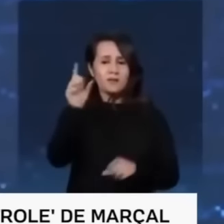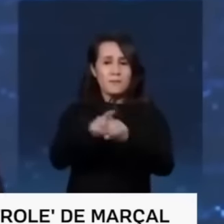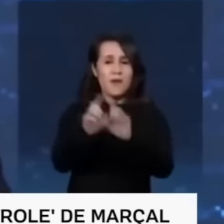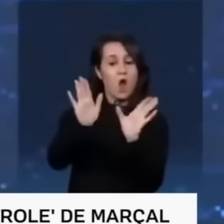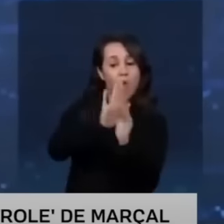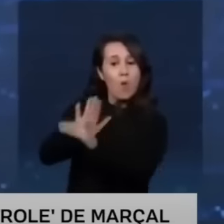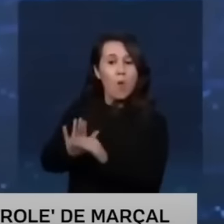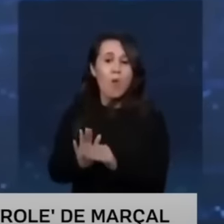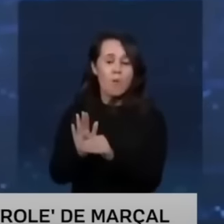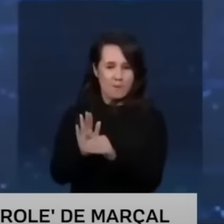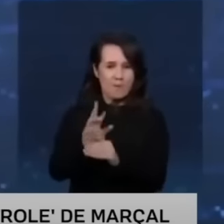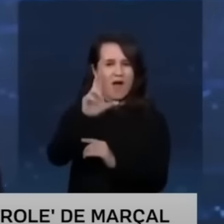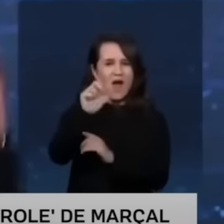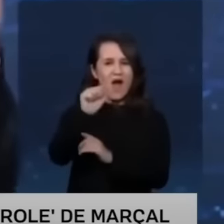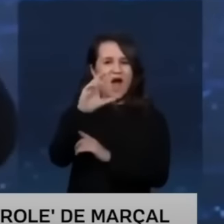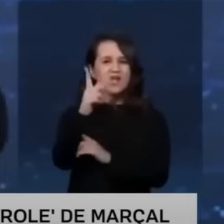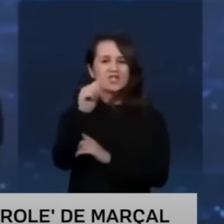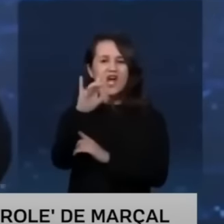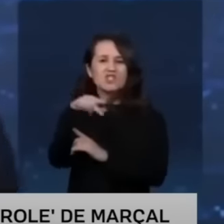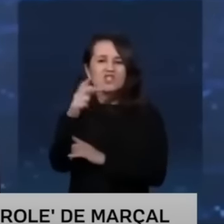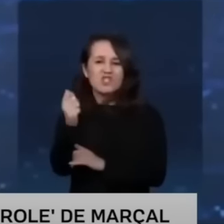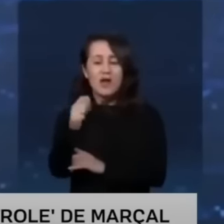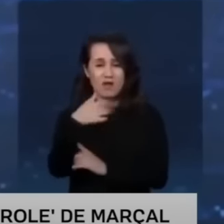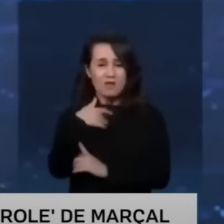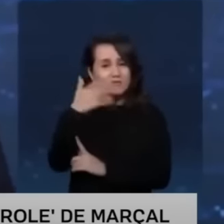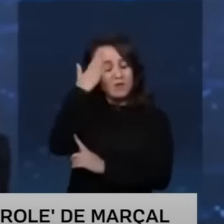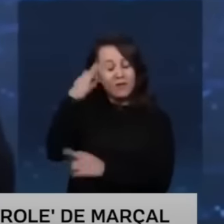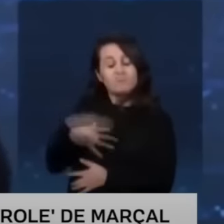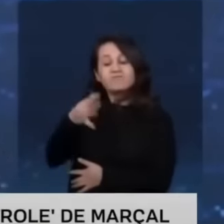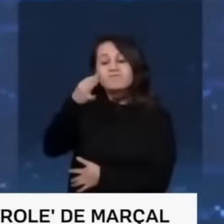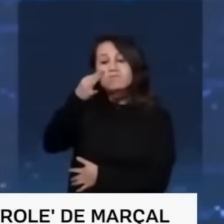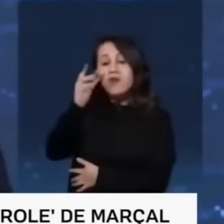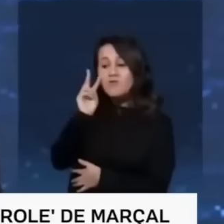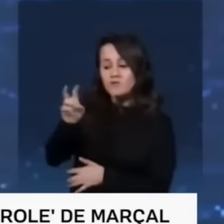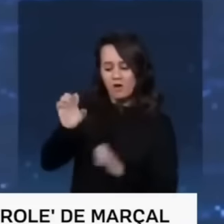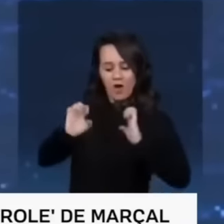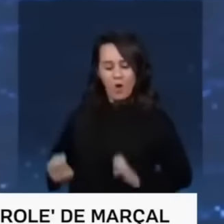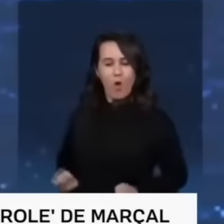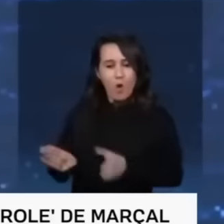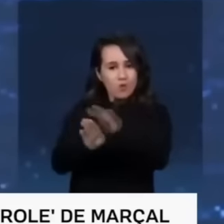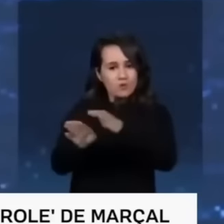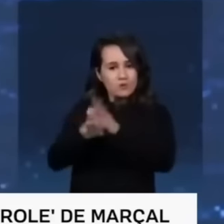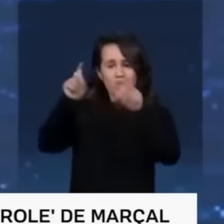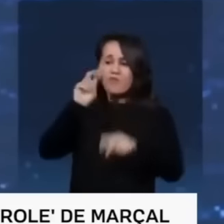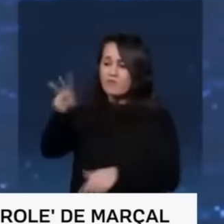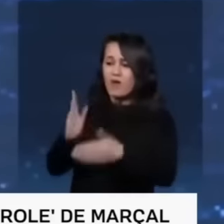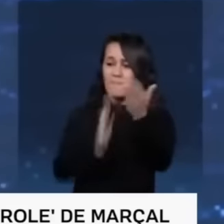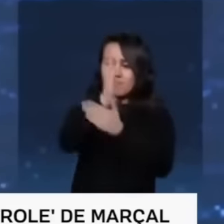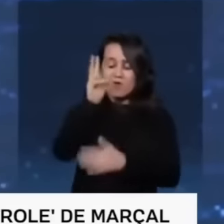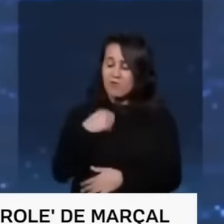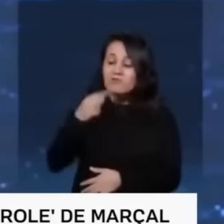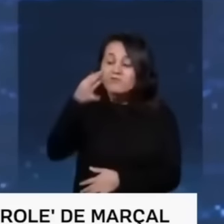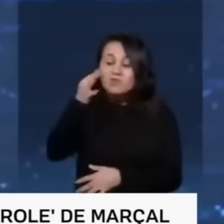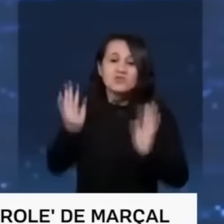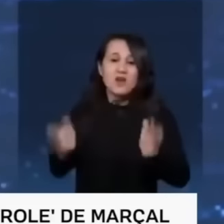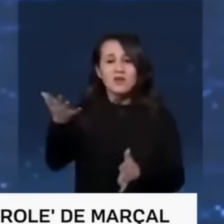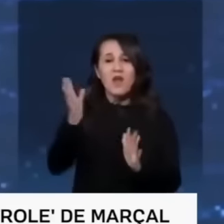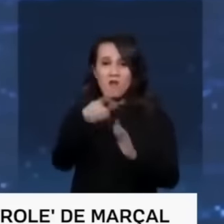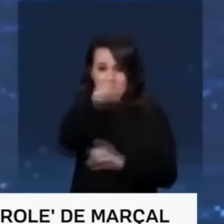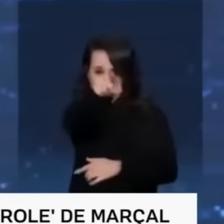talvez possa também participar conosco ao vivo aqui, explicando também essa negativa. Fizemos esse